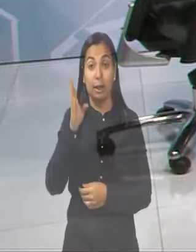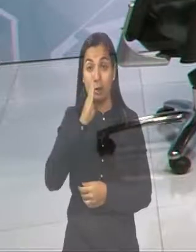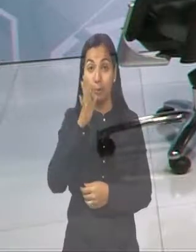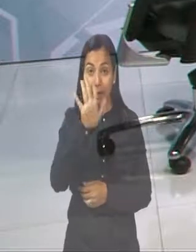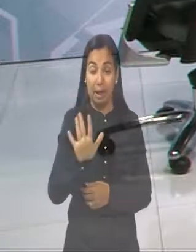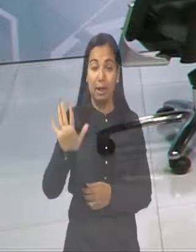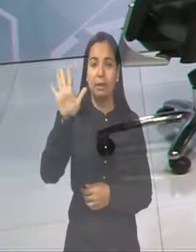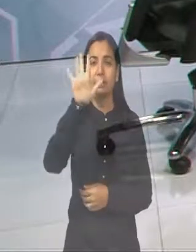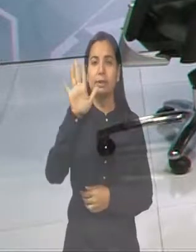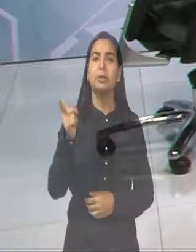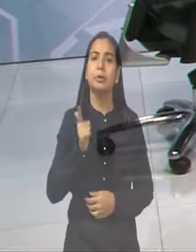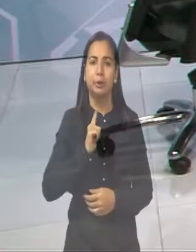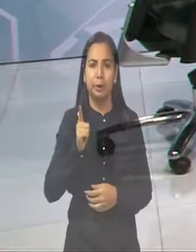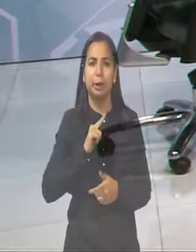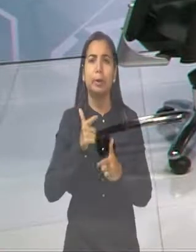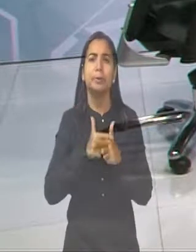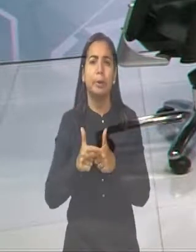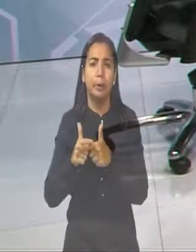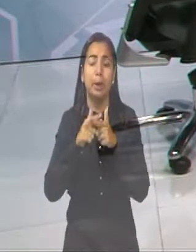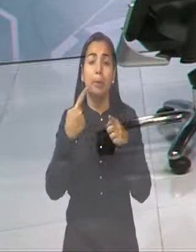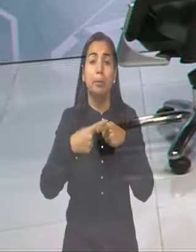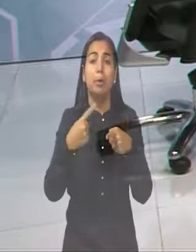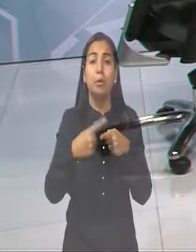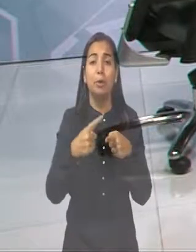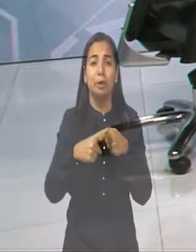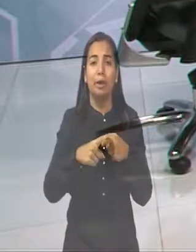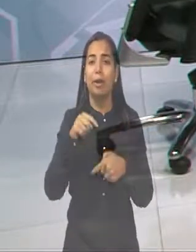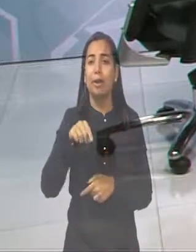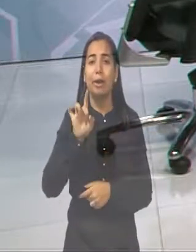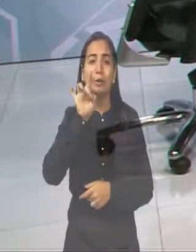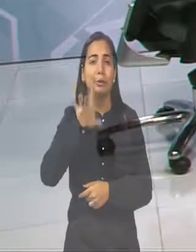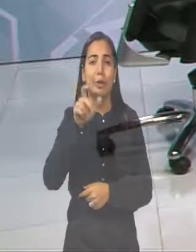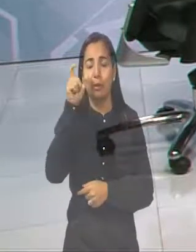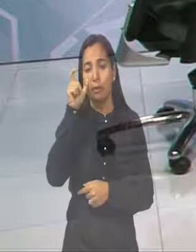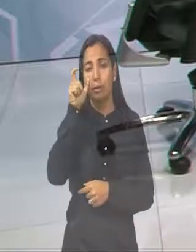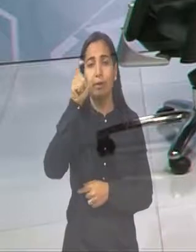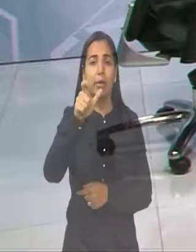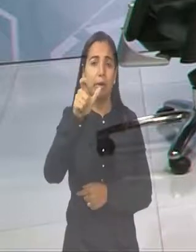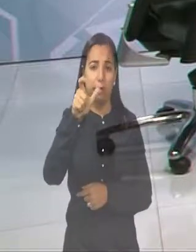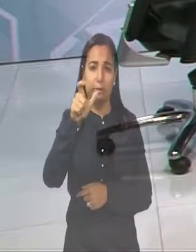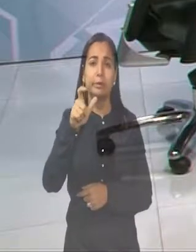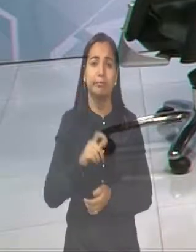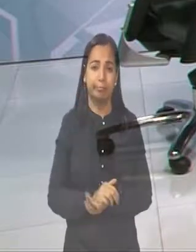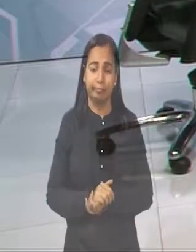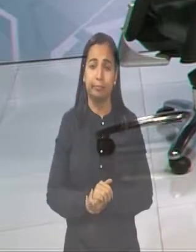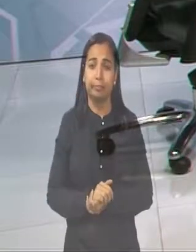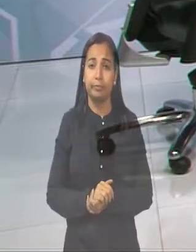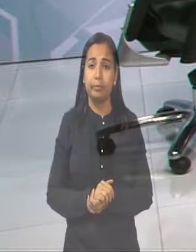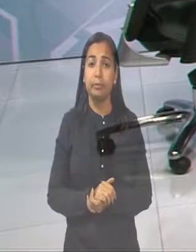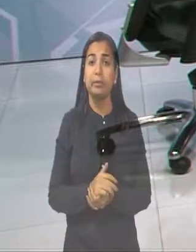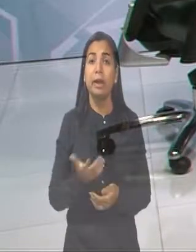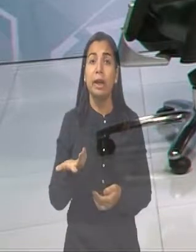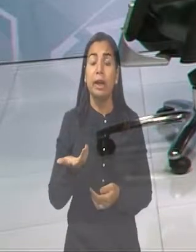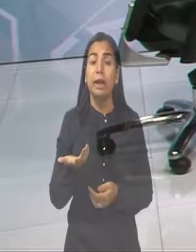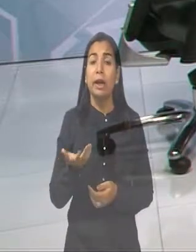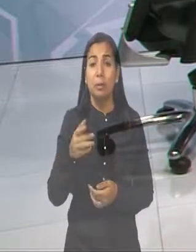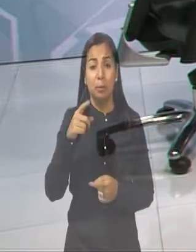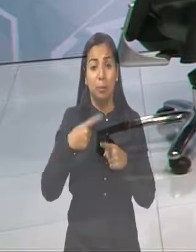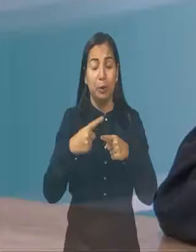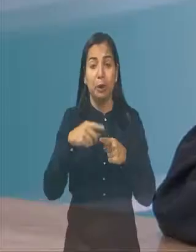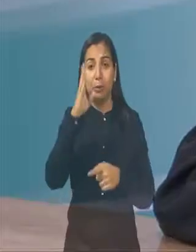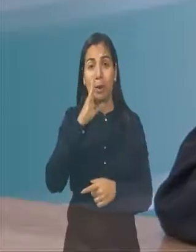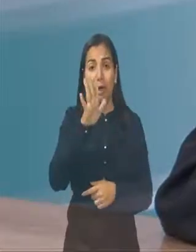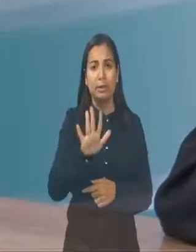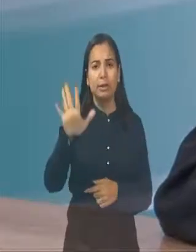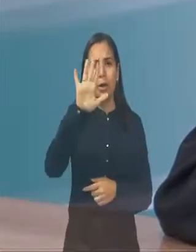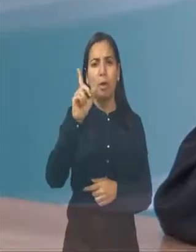muitos entrechoques, porque a questão é de interesses, que são os mais variados. E mais variados, até porque o Brasil é um país de 6